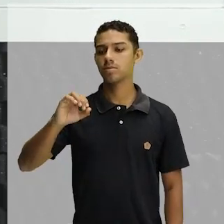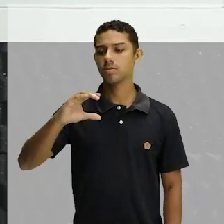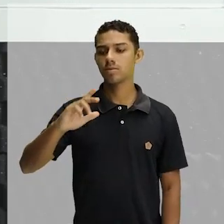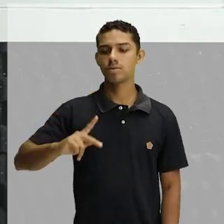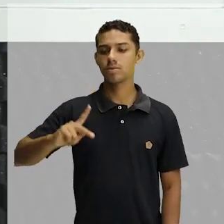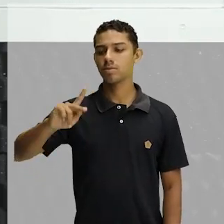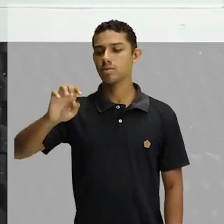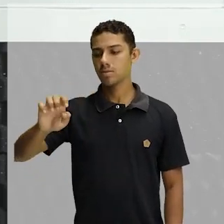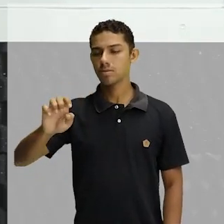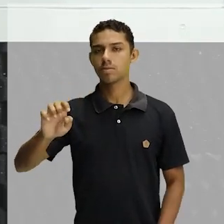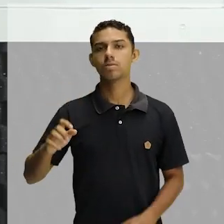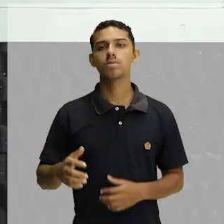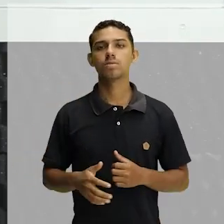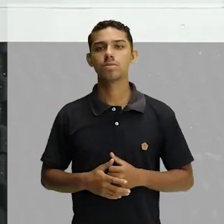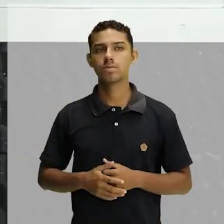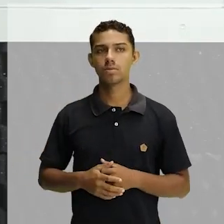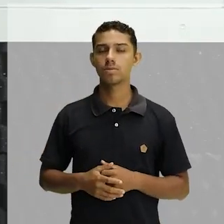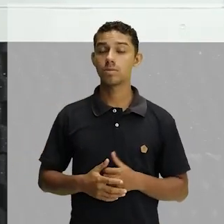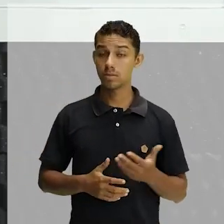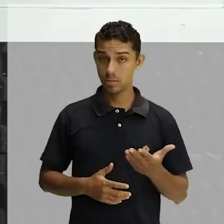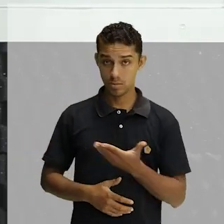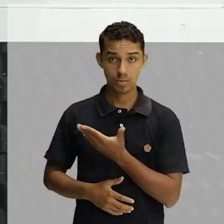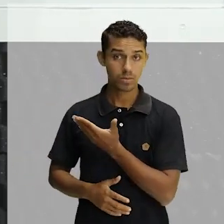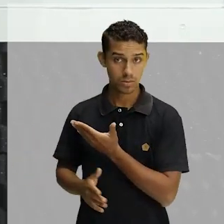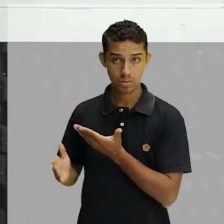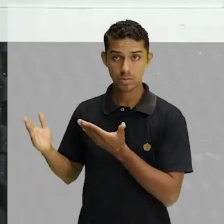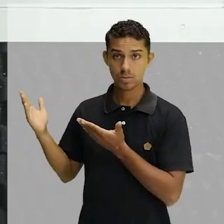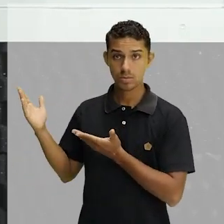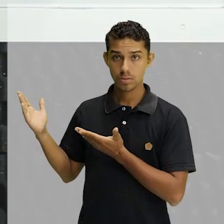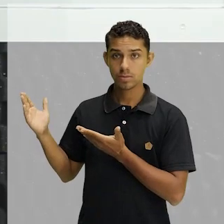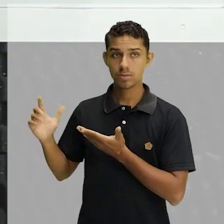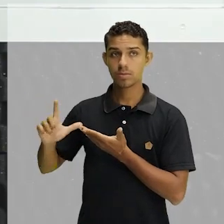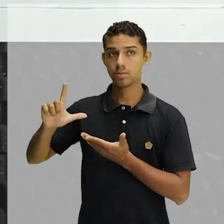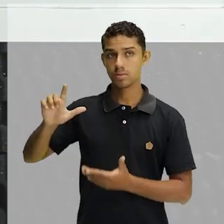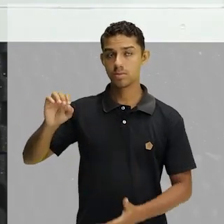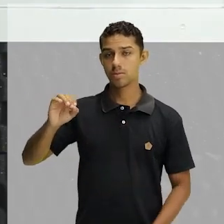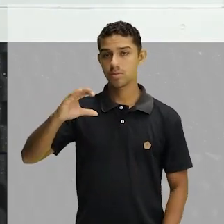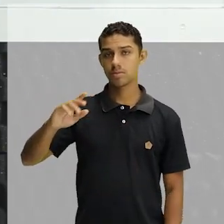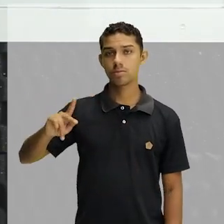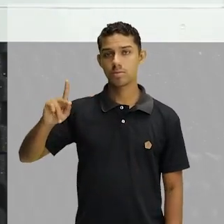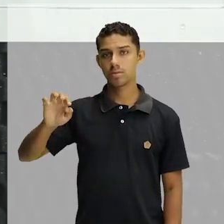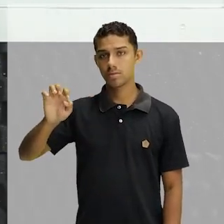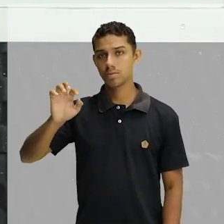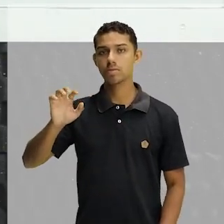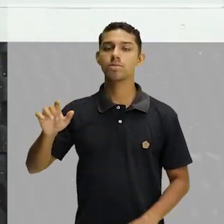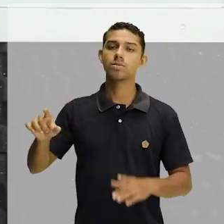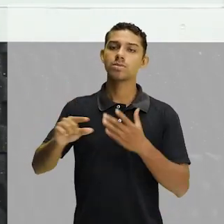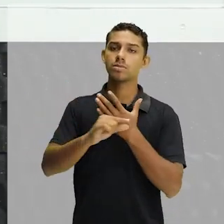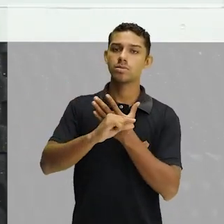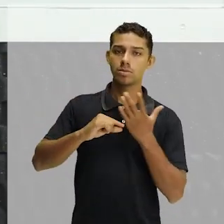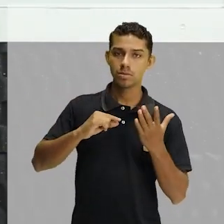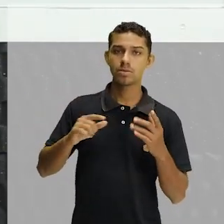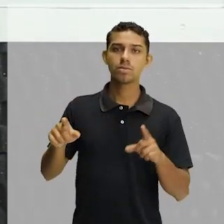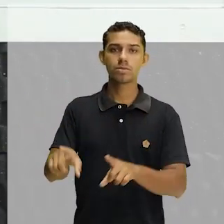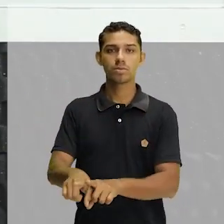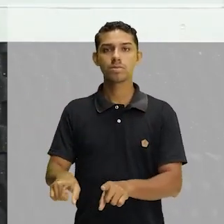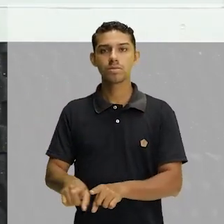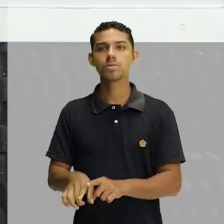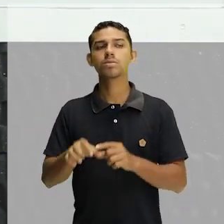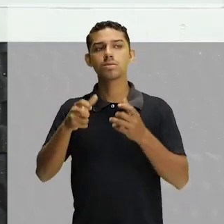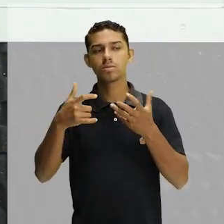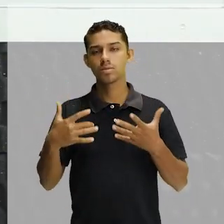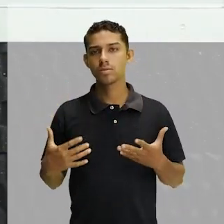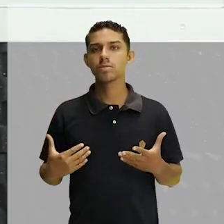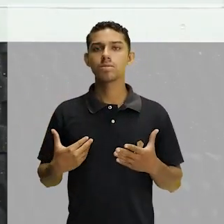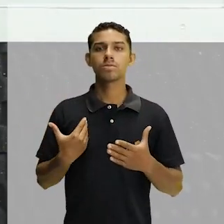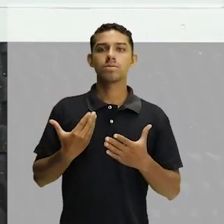amigo John Locke. Locke é um outro autor fundamental, certo? Que também vai falar de estado